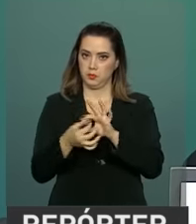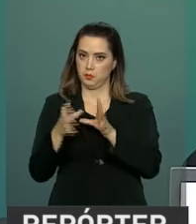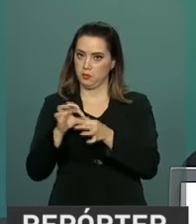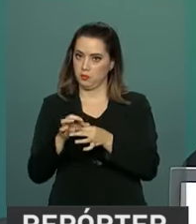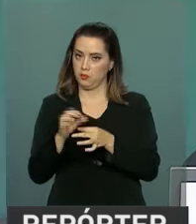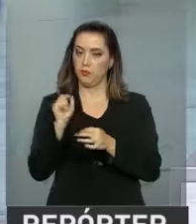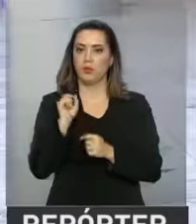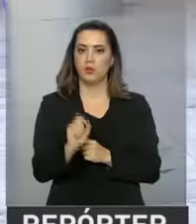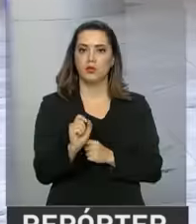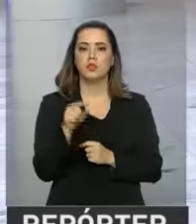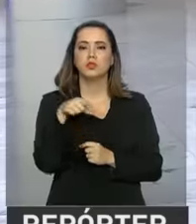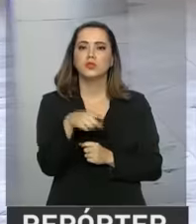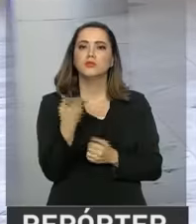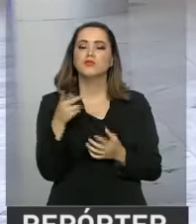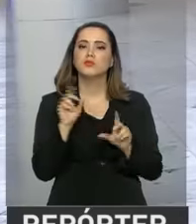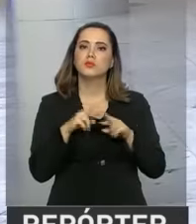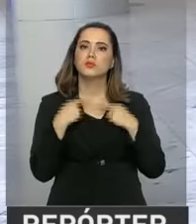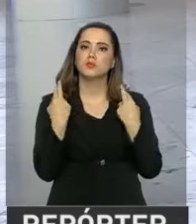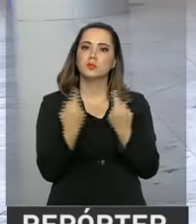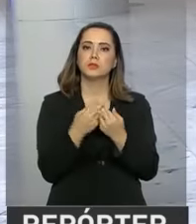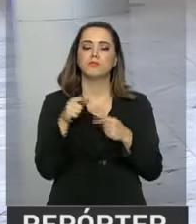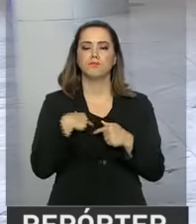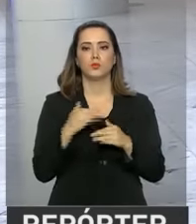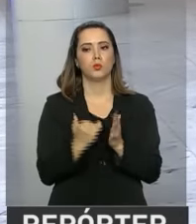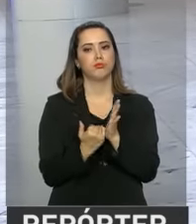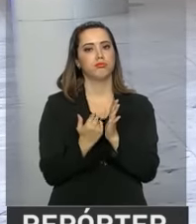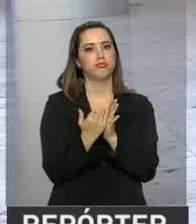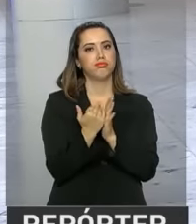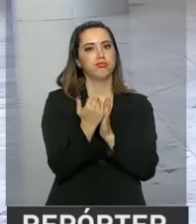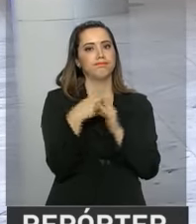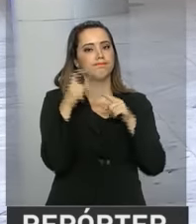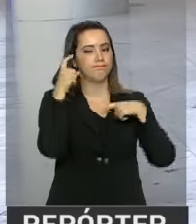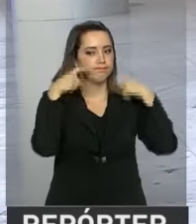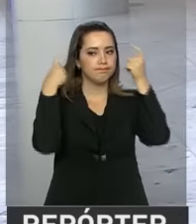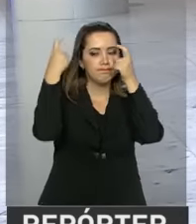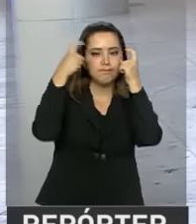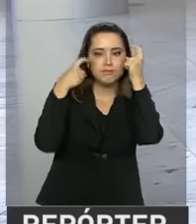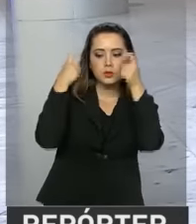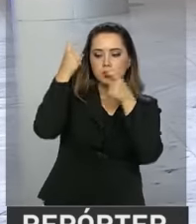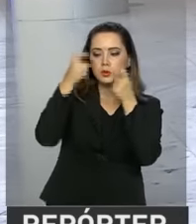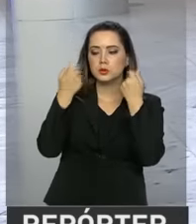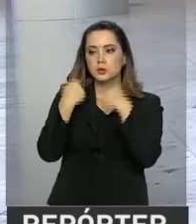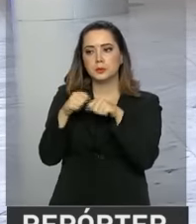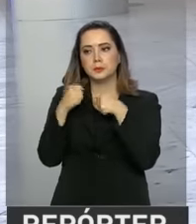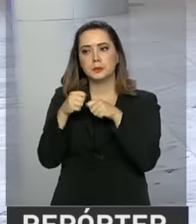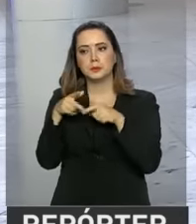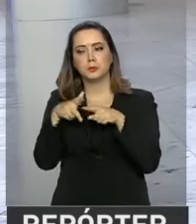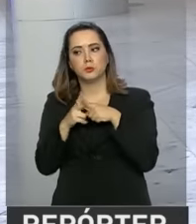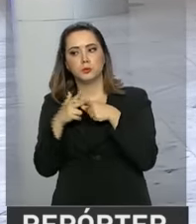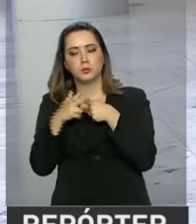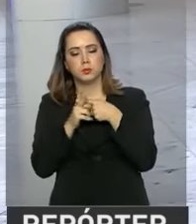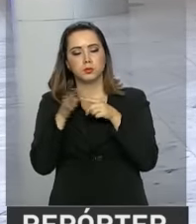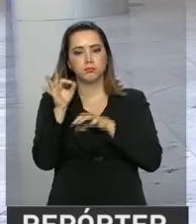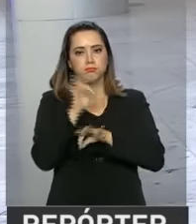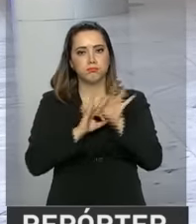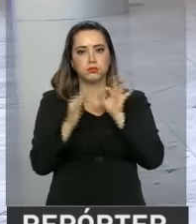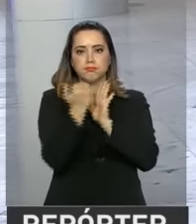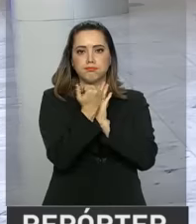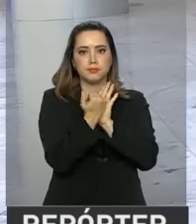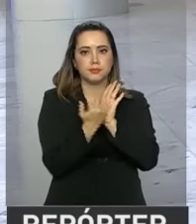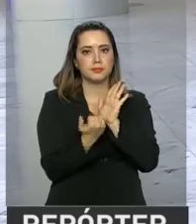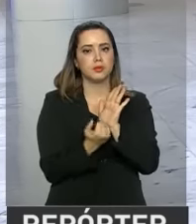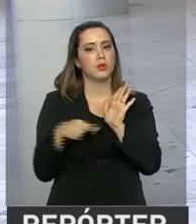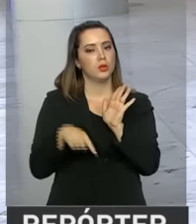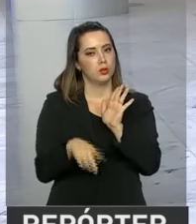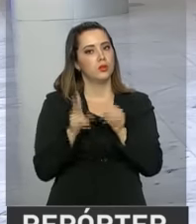Institucional disse que esse evento eleva o patamar de preocupações do Brasil e que será necessário fazer uma série de revisões dos protocolos do planejamento